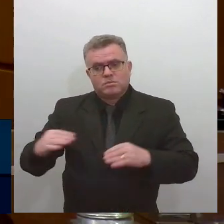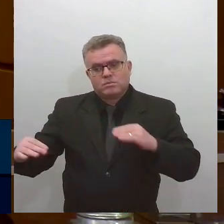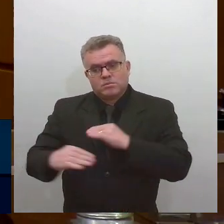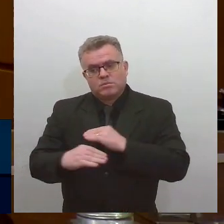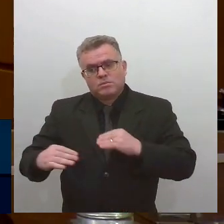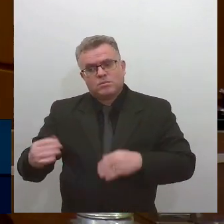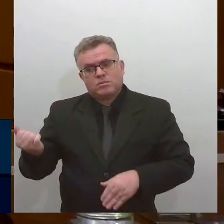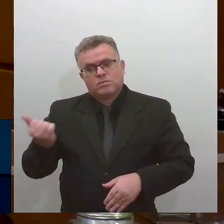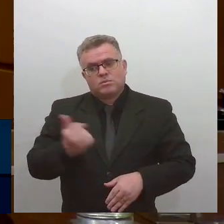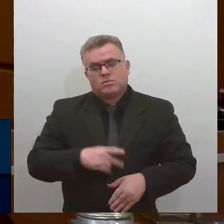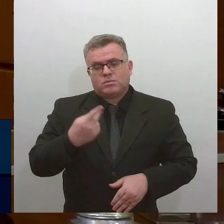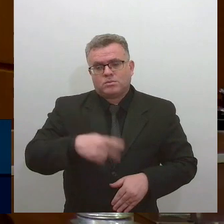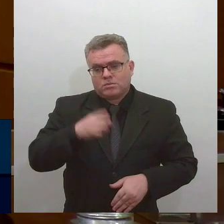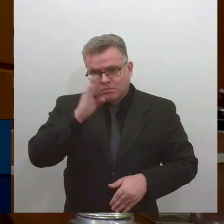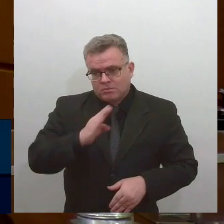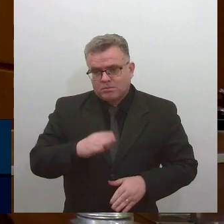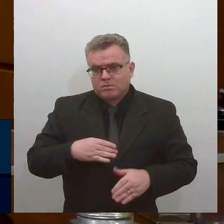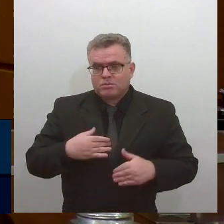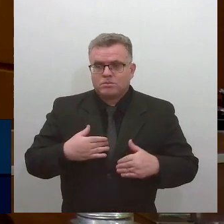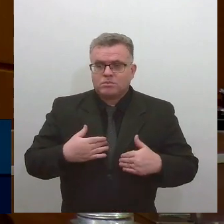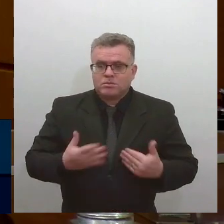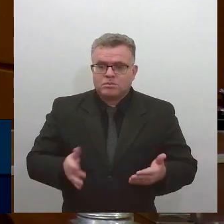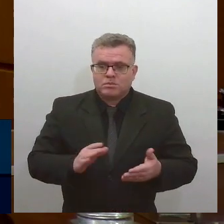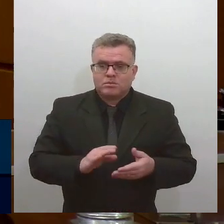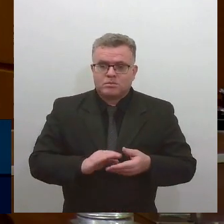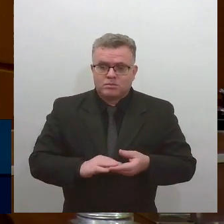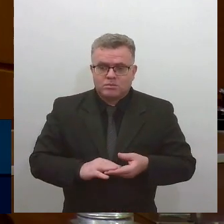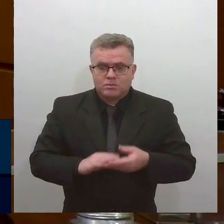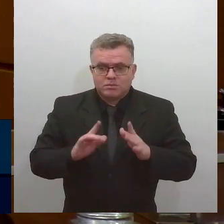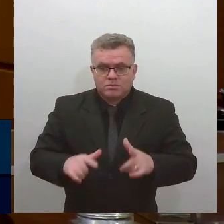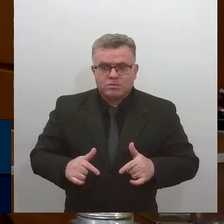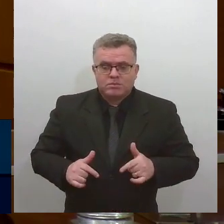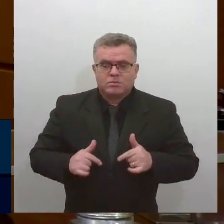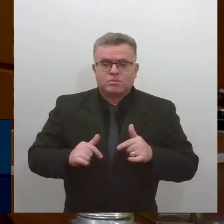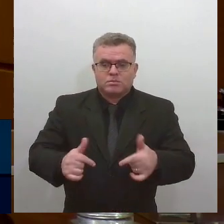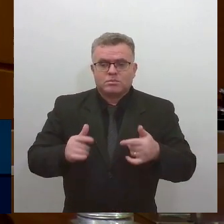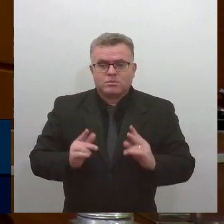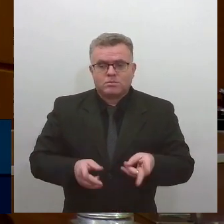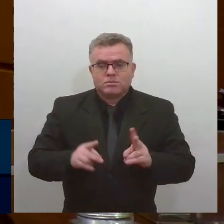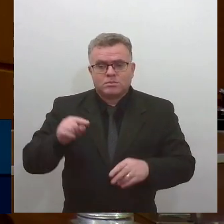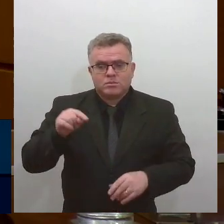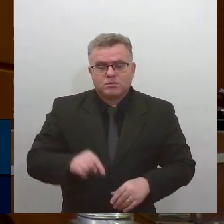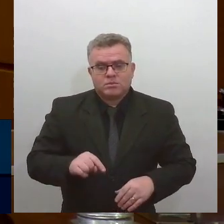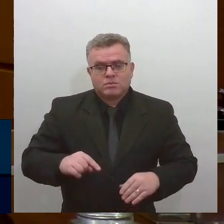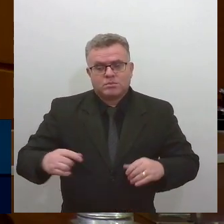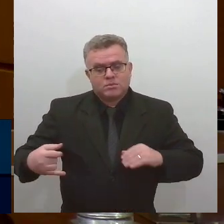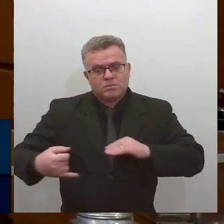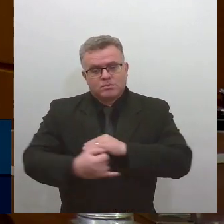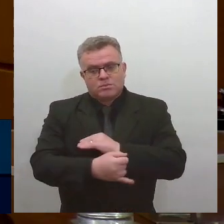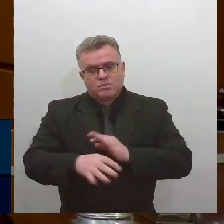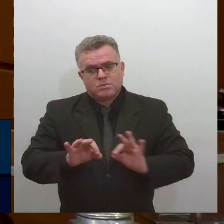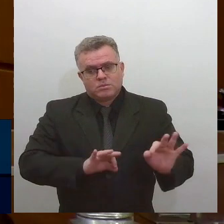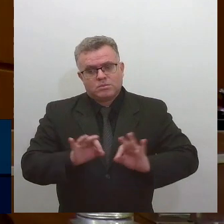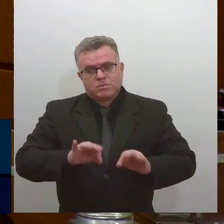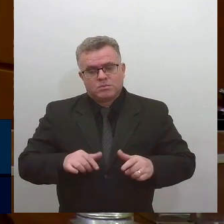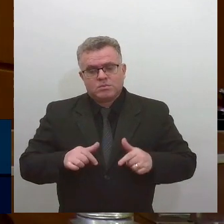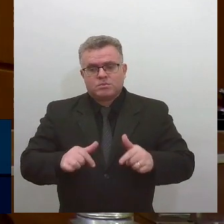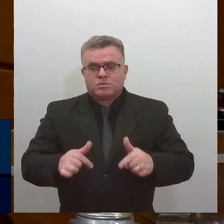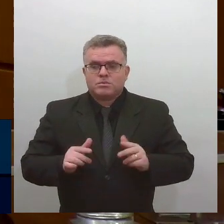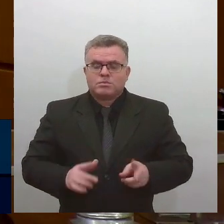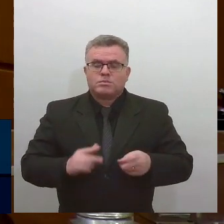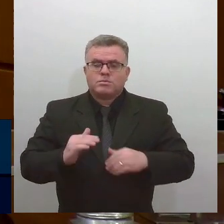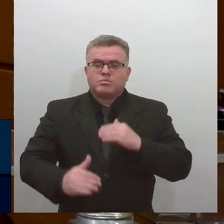tem aí um desafio enorme na nossa infraestrutura para podermos podermos avançar eh nessa questão de pavimentação